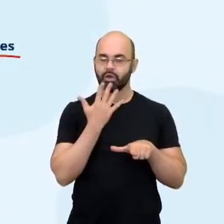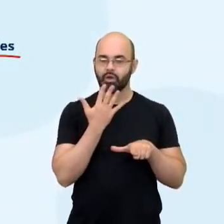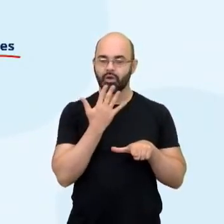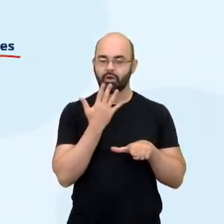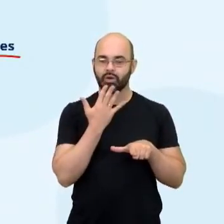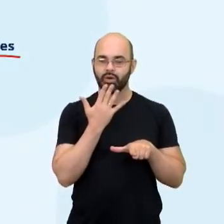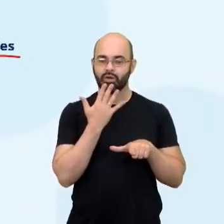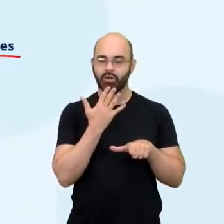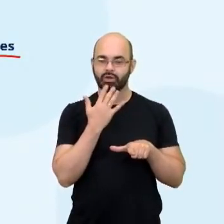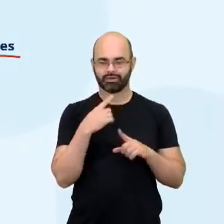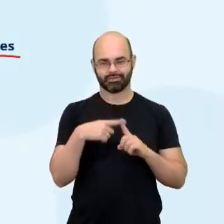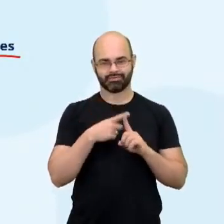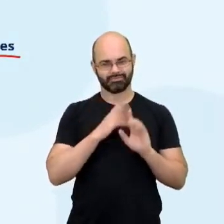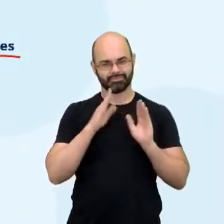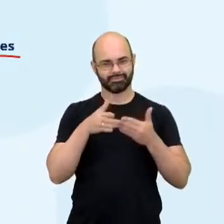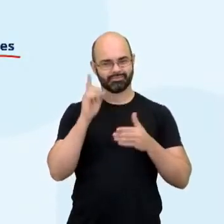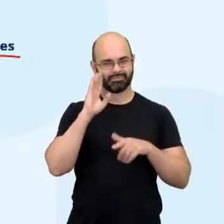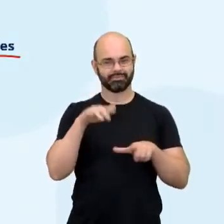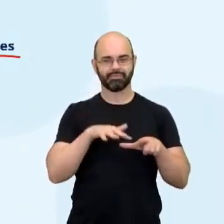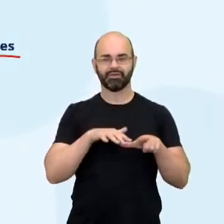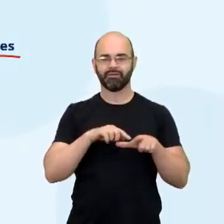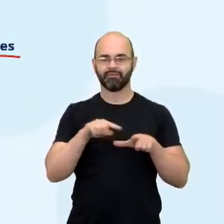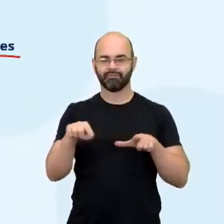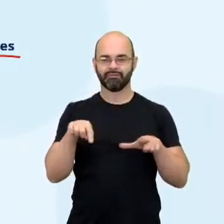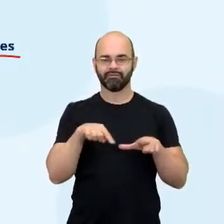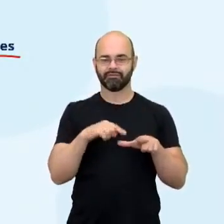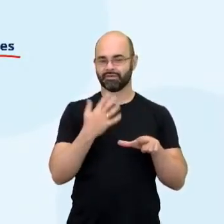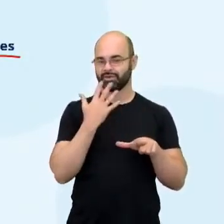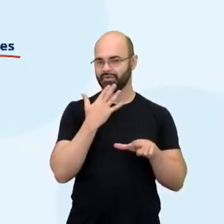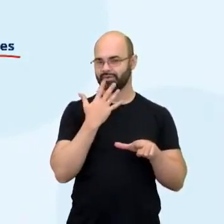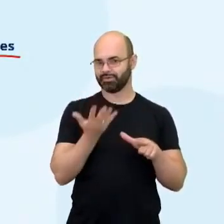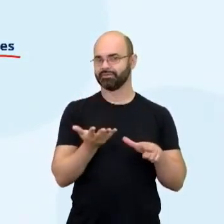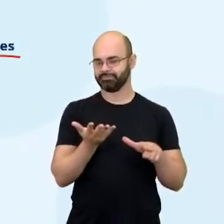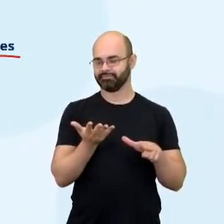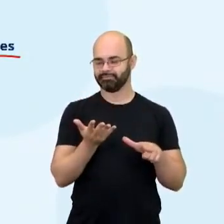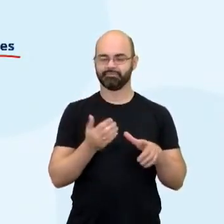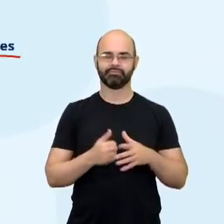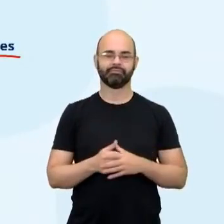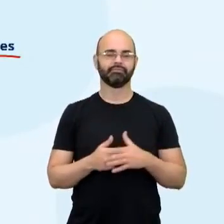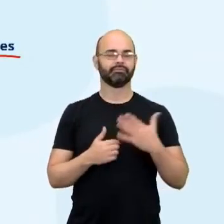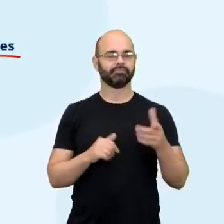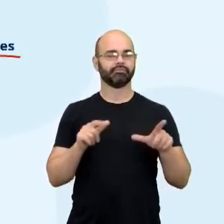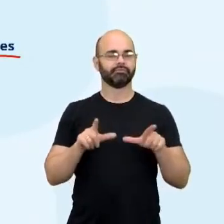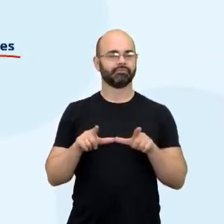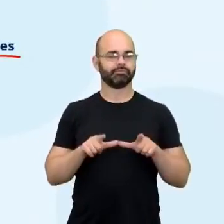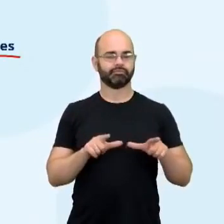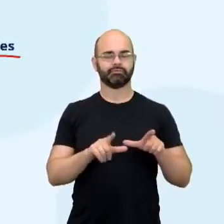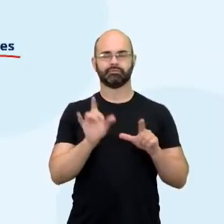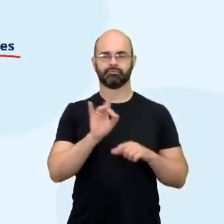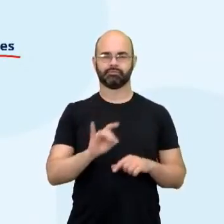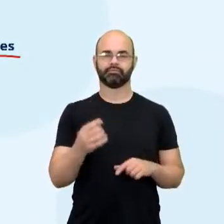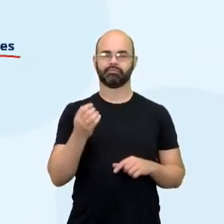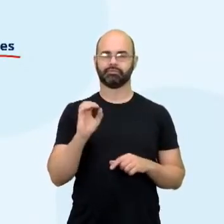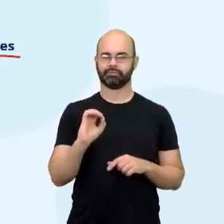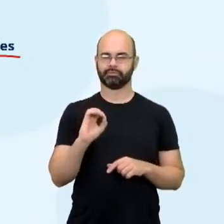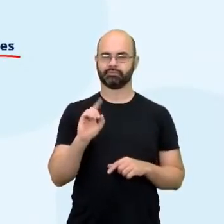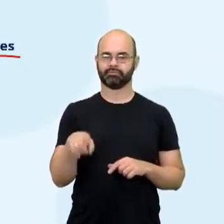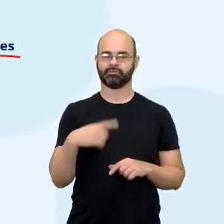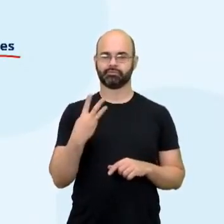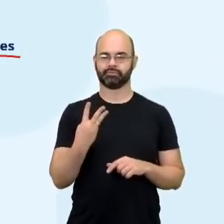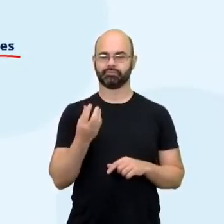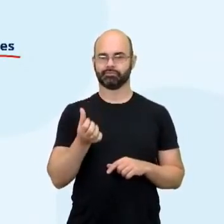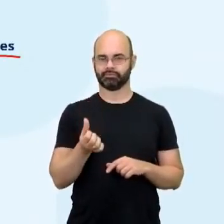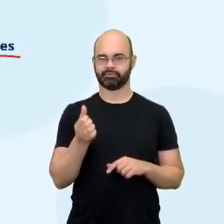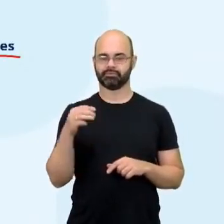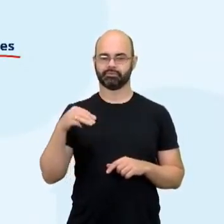final é descobrir a parte colorida dela. Então, veja, pegamos aqui, ó, cada peça tem 0,36 metros